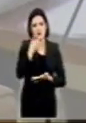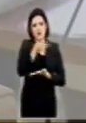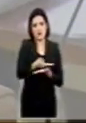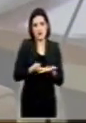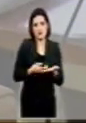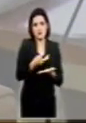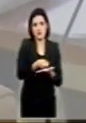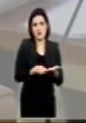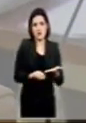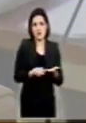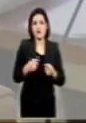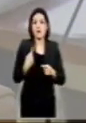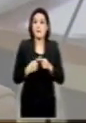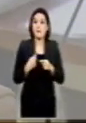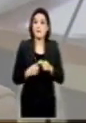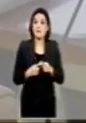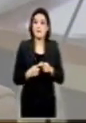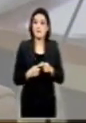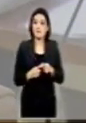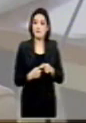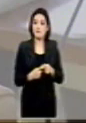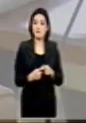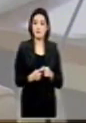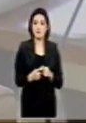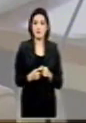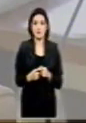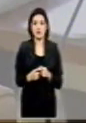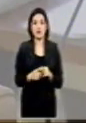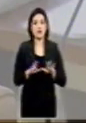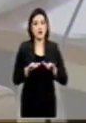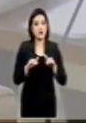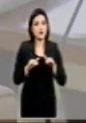desafie prévia autorização judicial, na medida em que